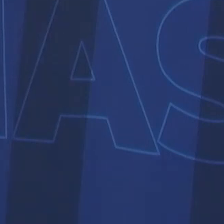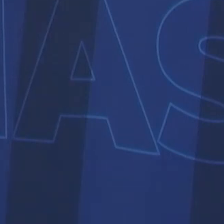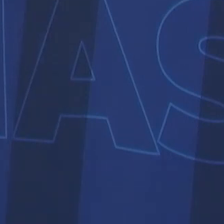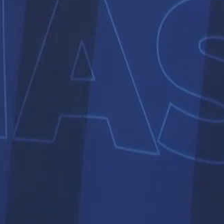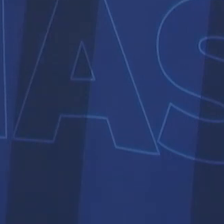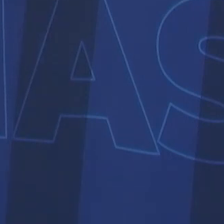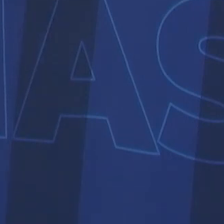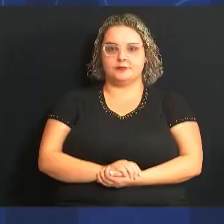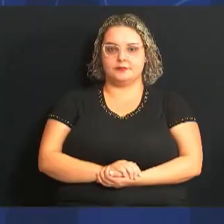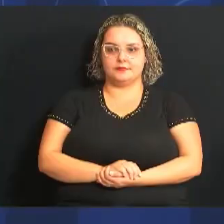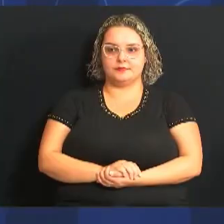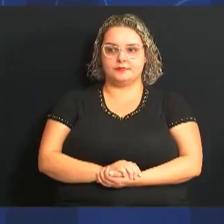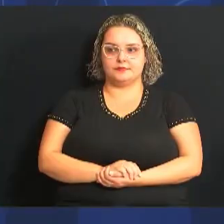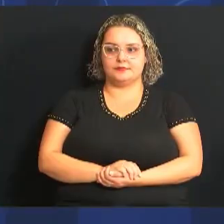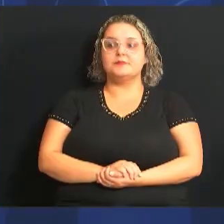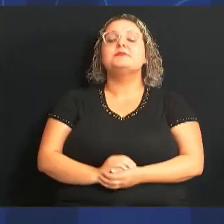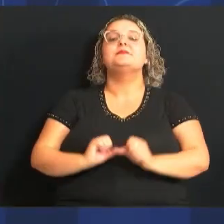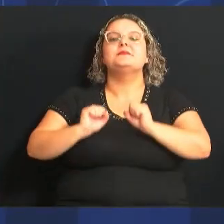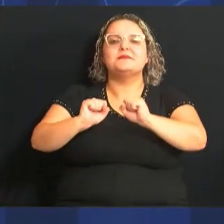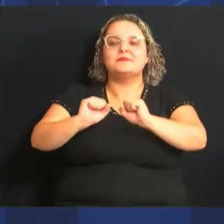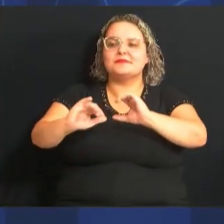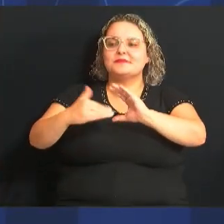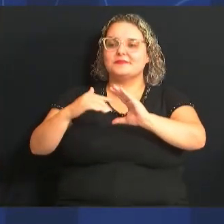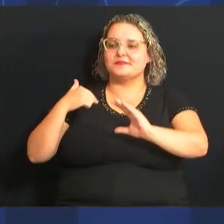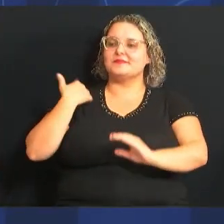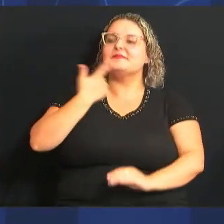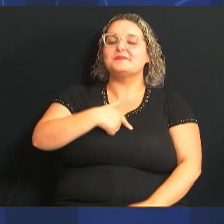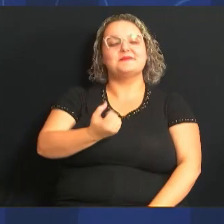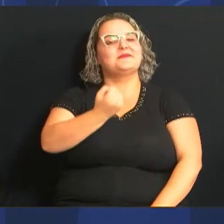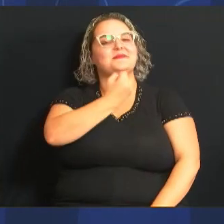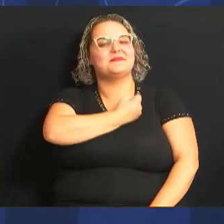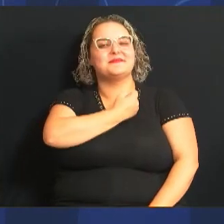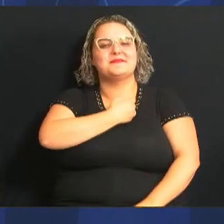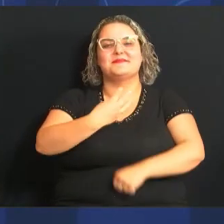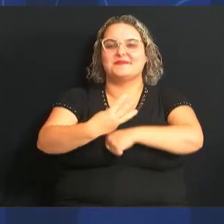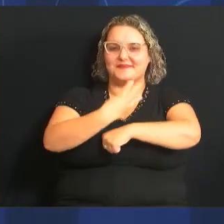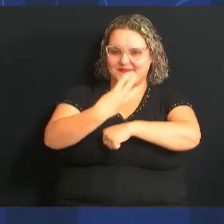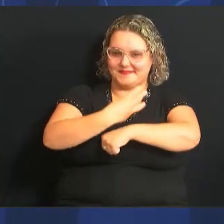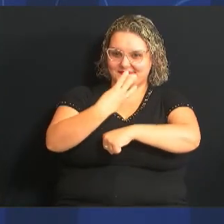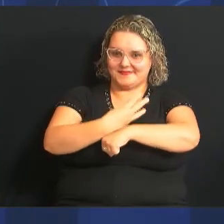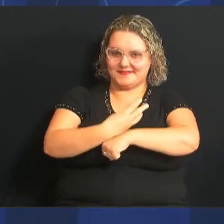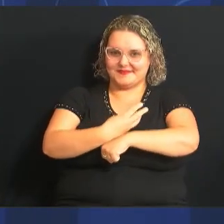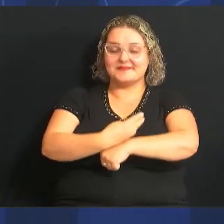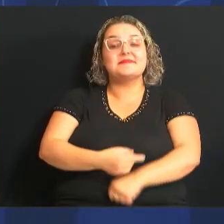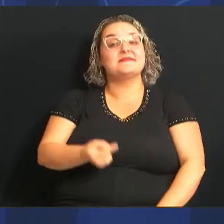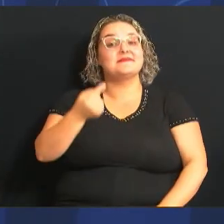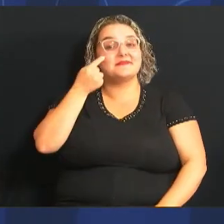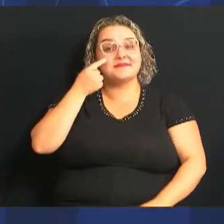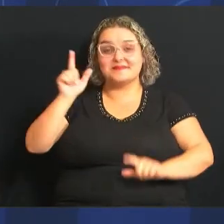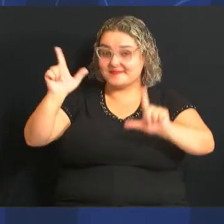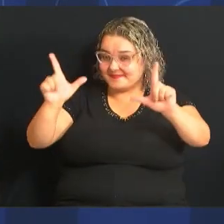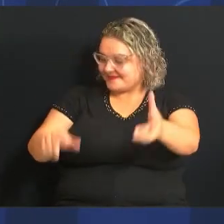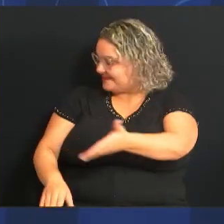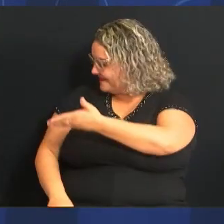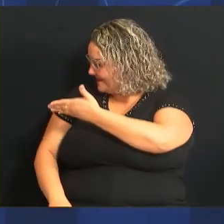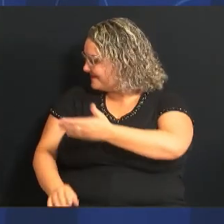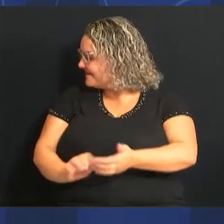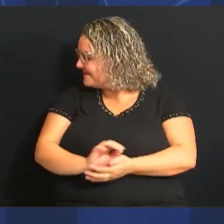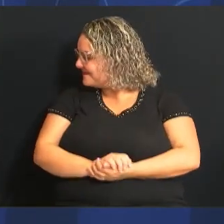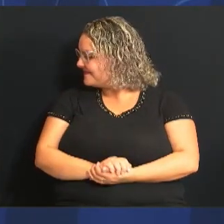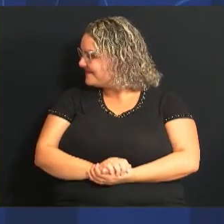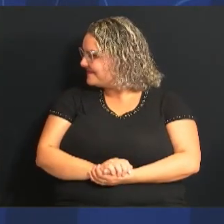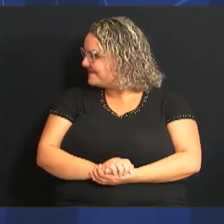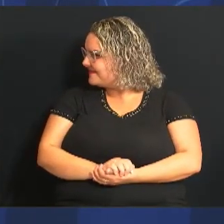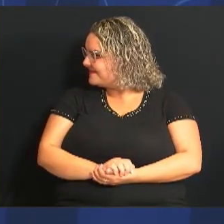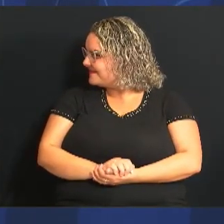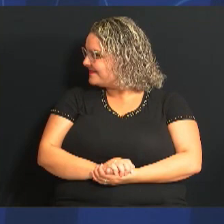pode participar e enviar a sua mensagem através do número do nosso WhatsApp. 19 é o nosso DDD. Para você que é de